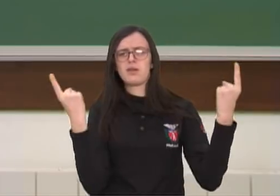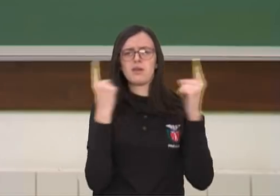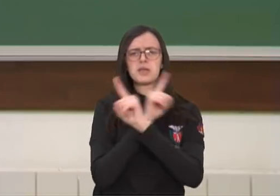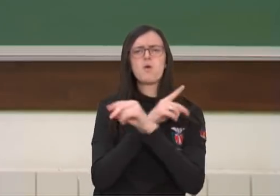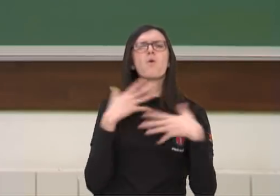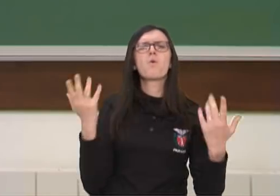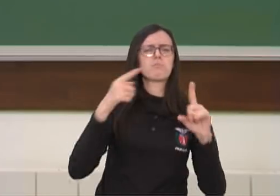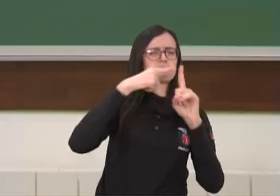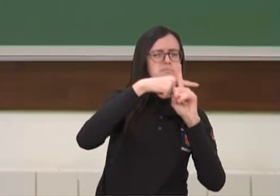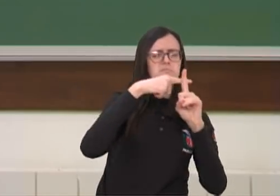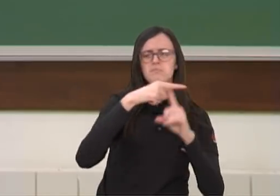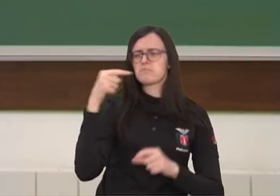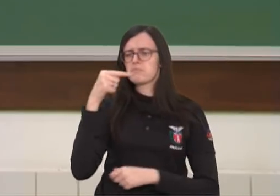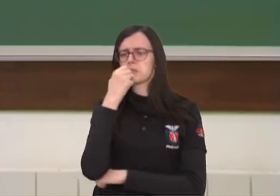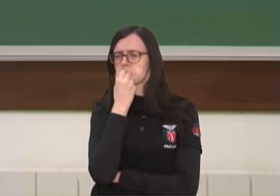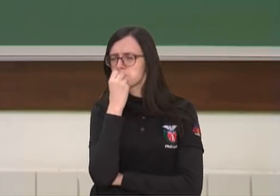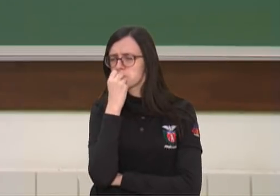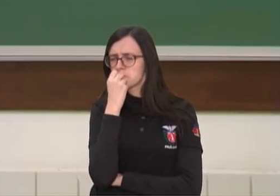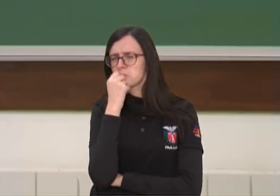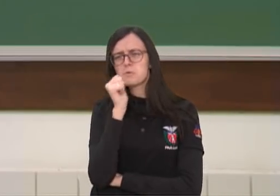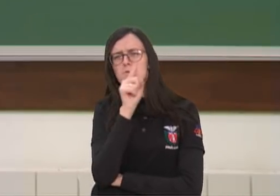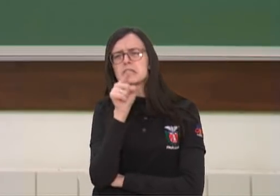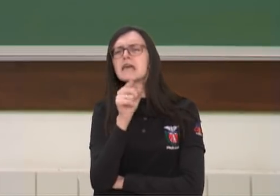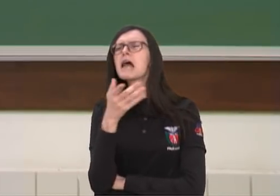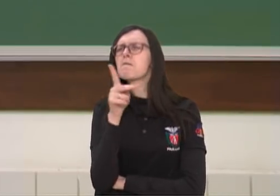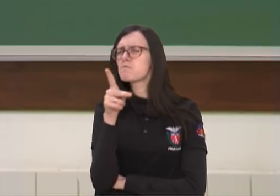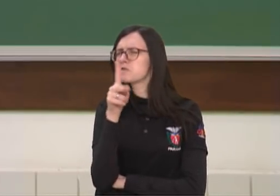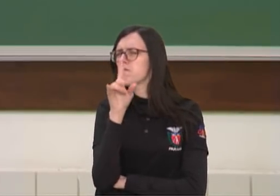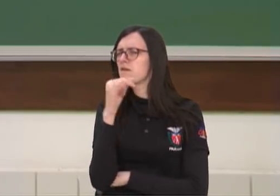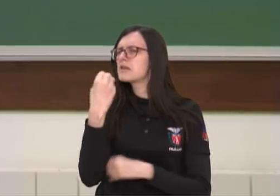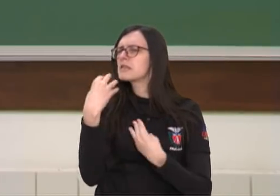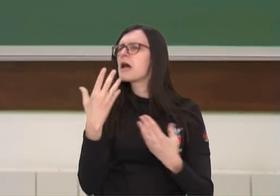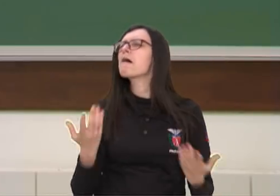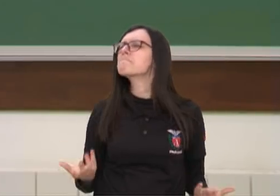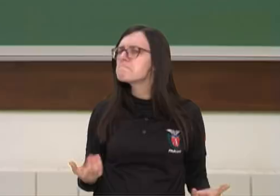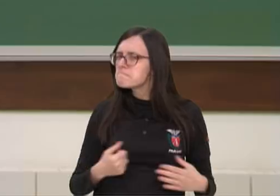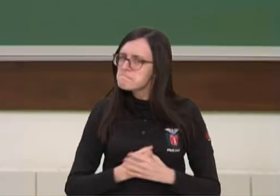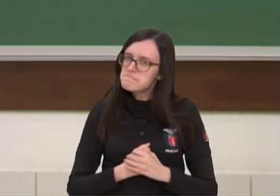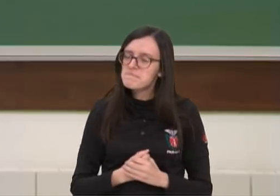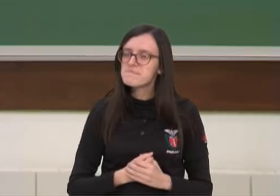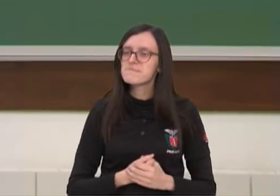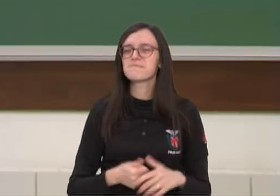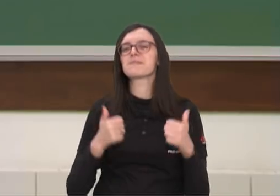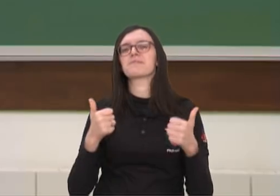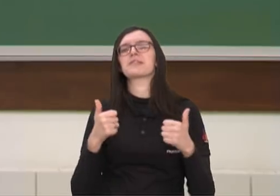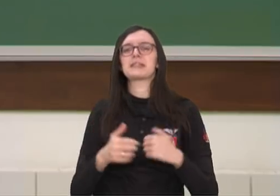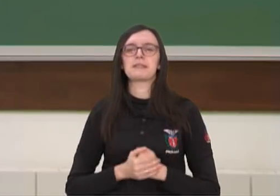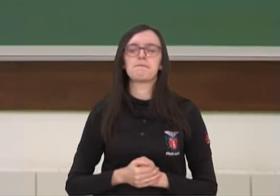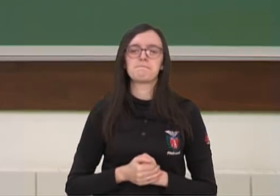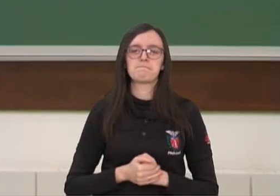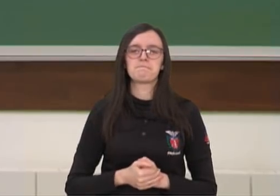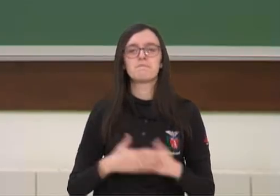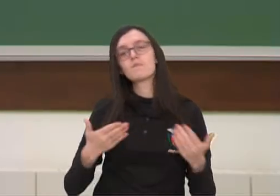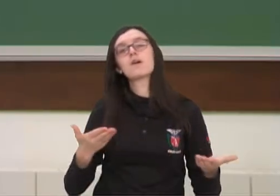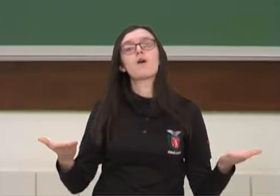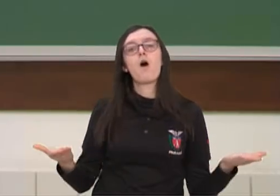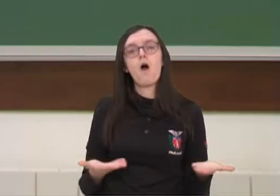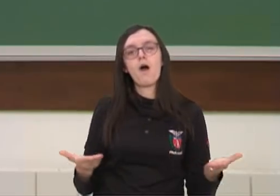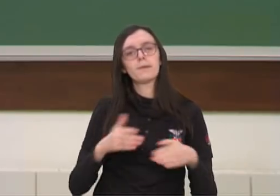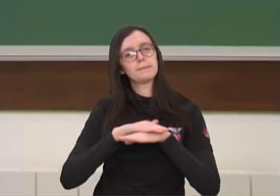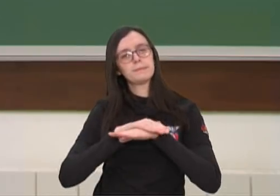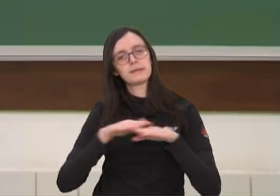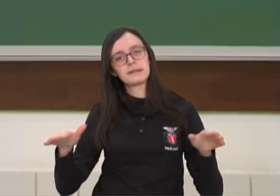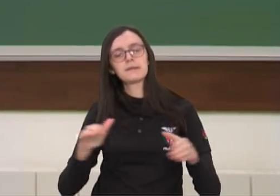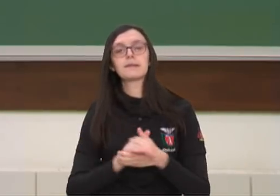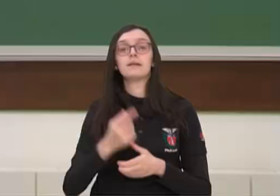a adição e a subtração? O que será que essa professora vai trazer para vocês, hein? Muito bem. Então, por hoje é